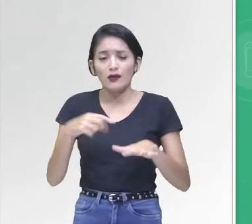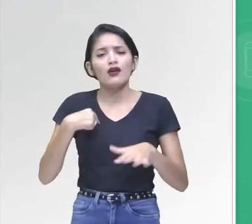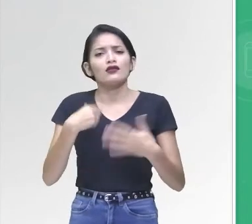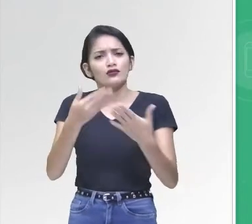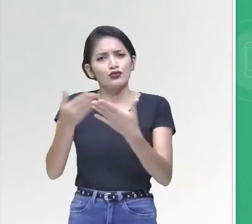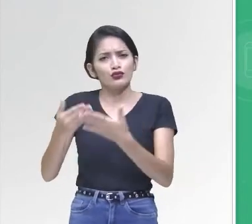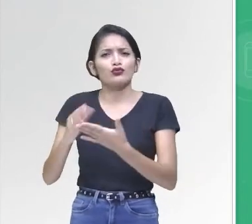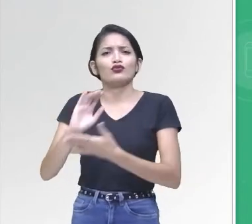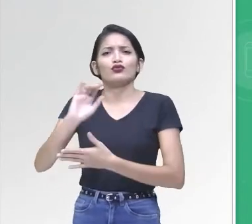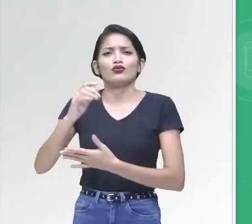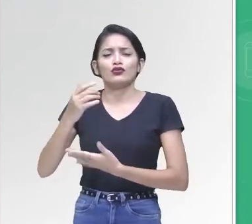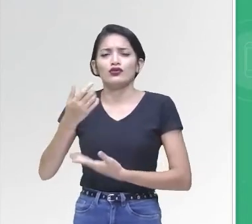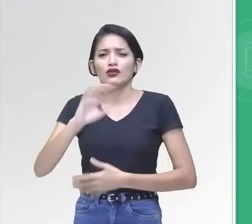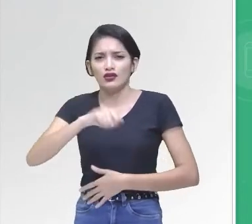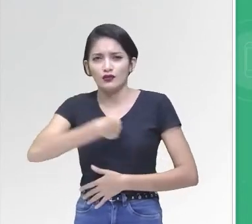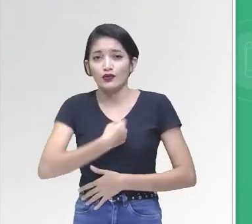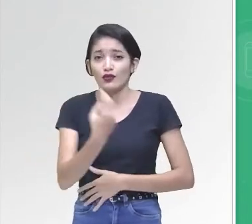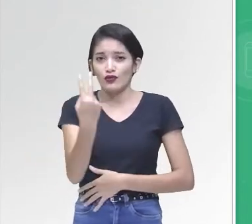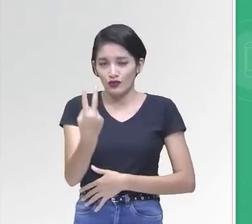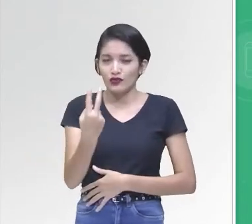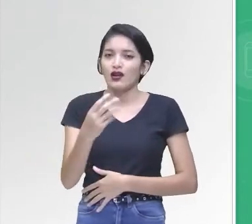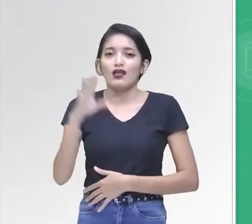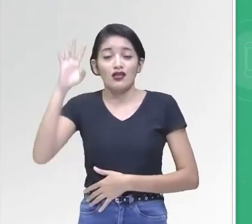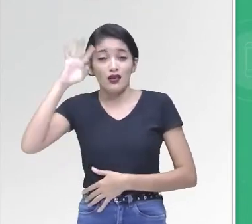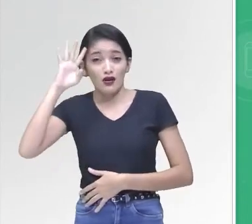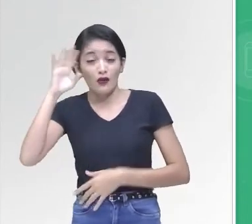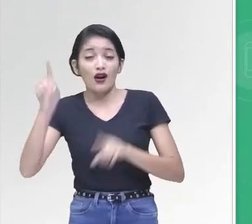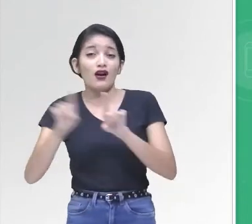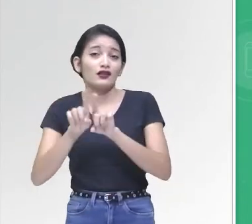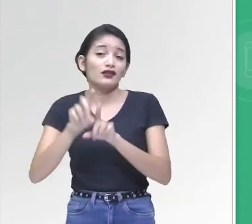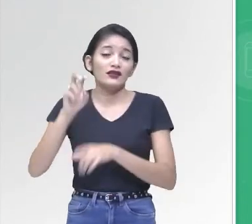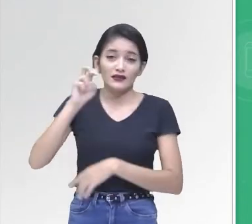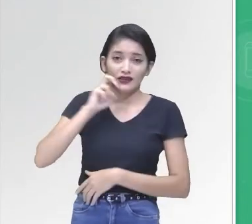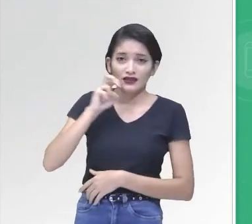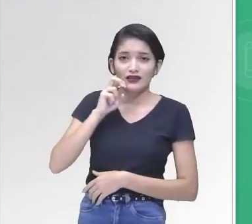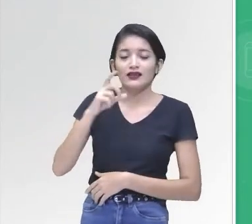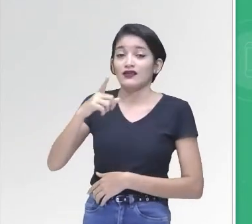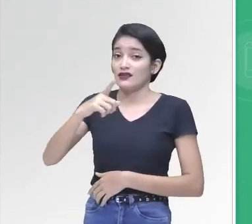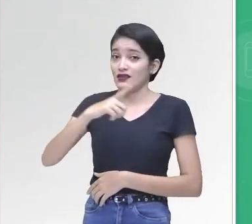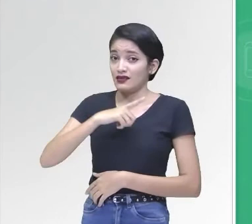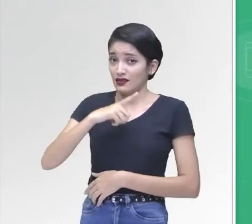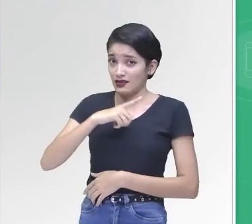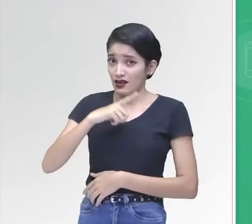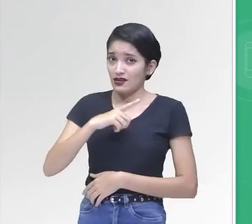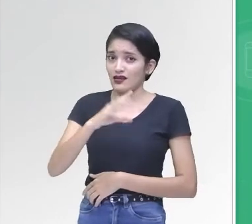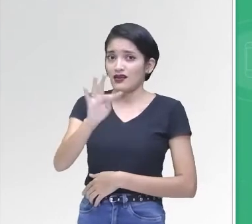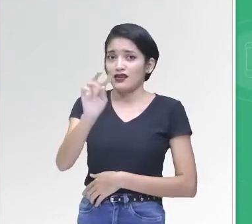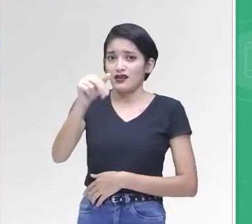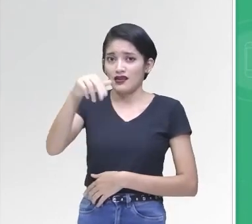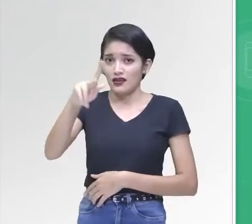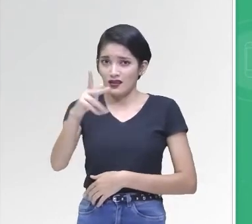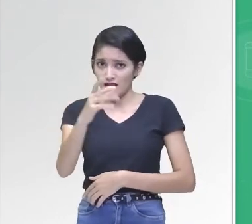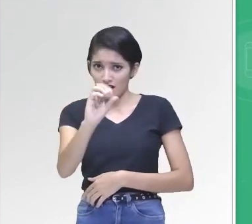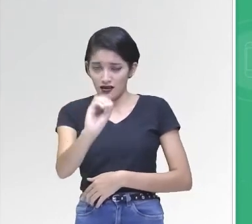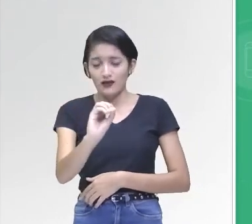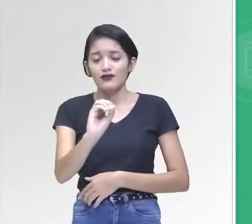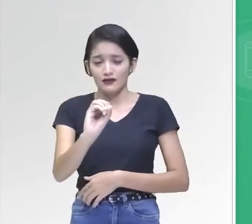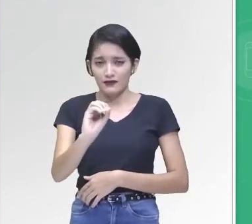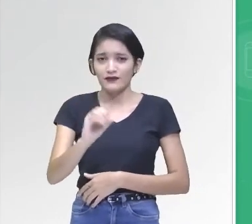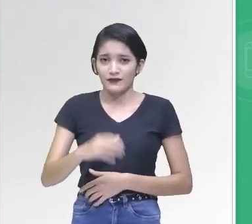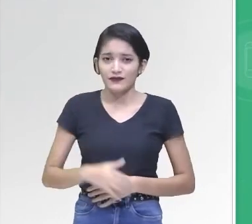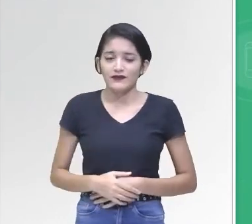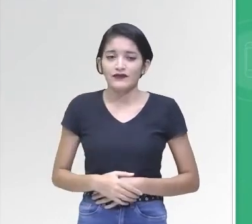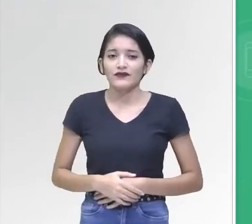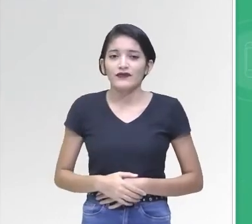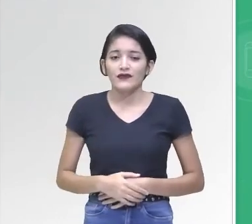de espanhol duas vezes, na quarta e na quinta. Ó, esta semana tenho presente, né? Esta semana tenho classe de